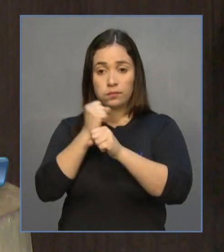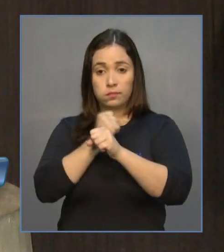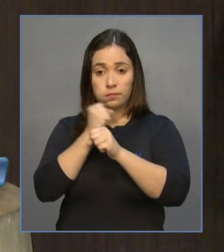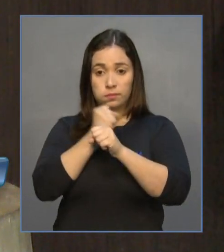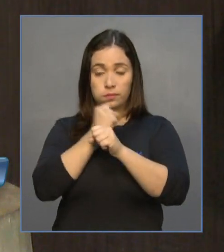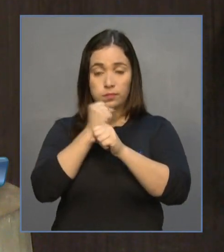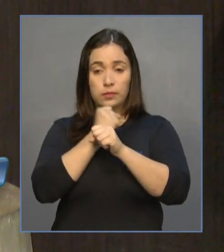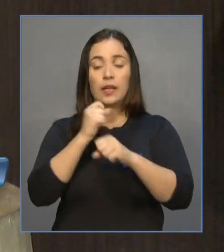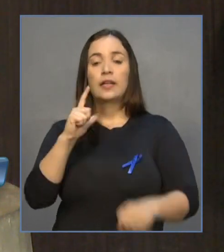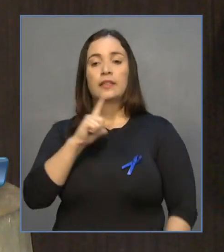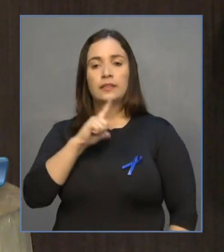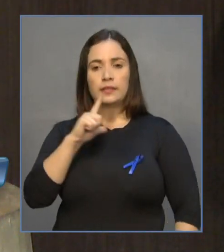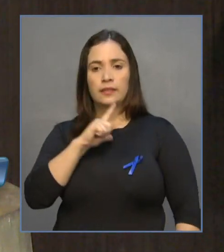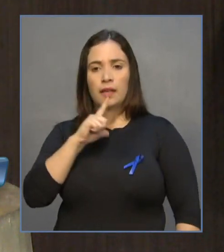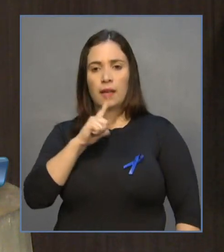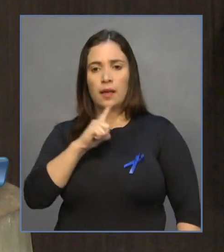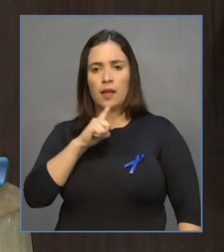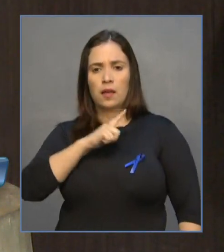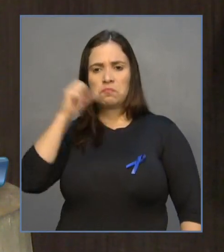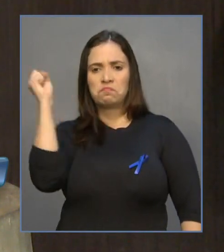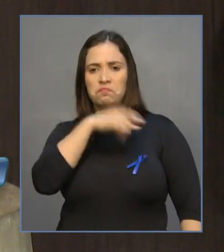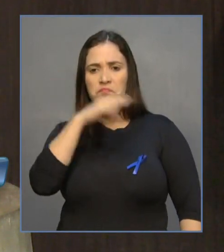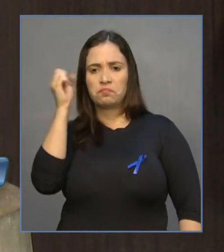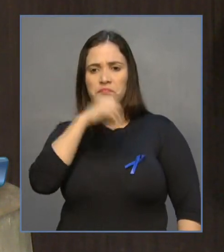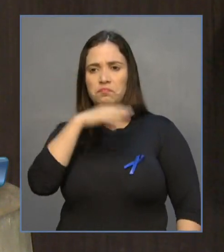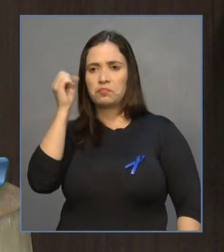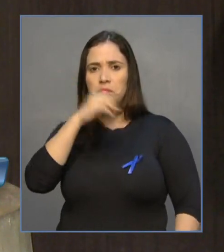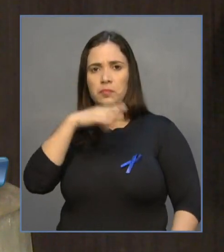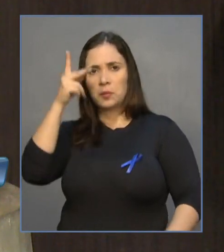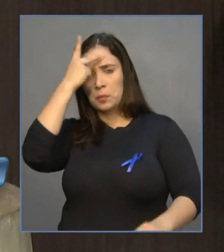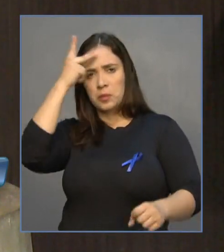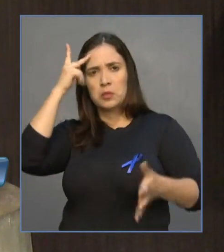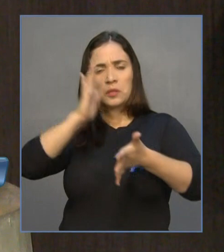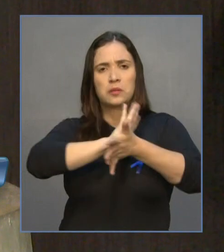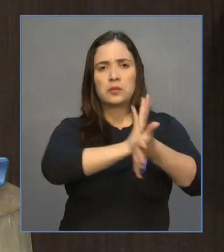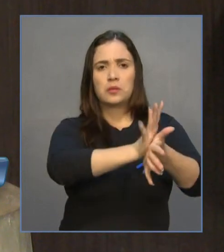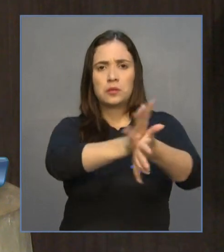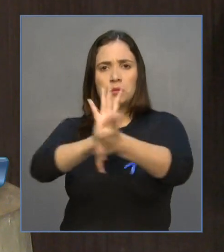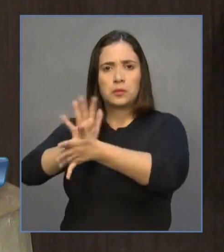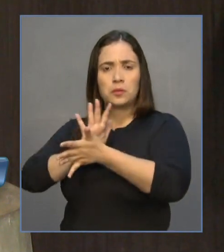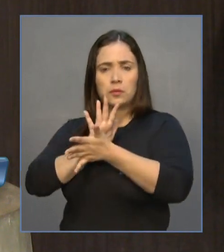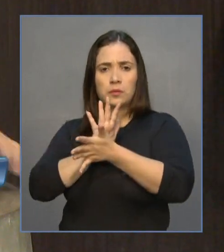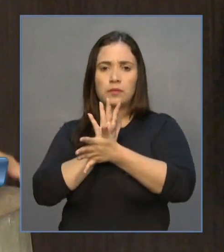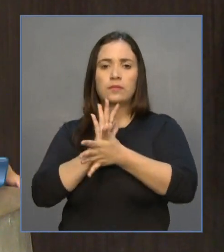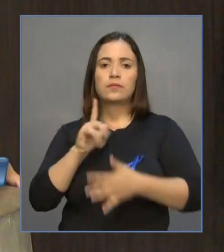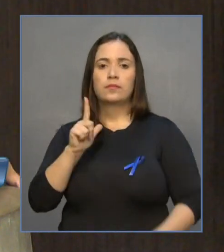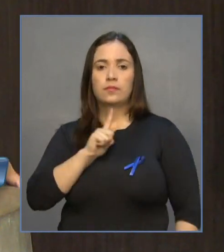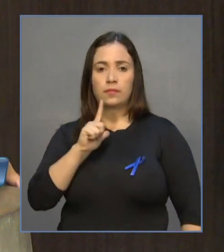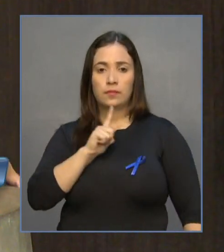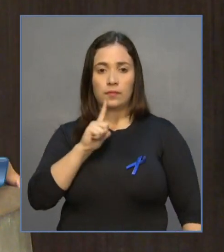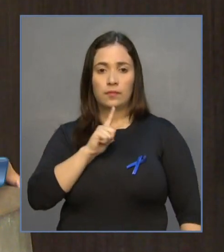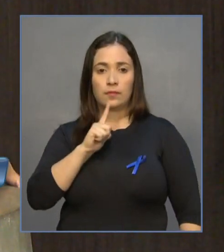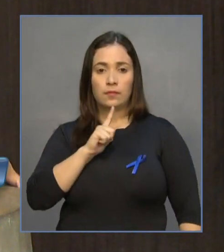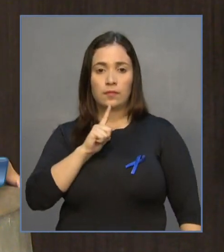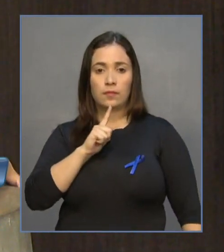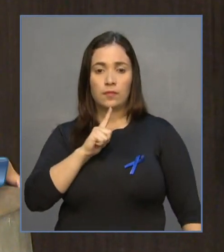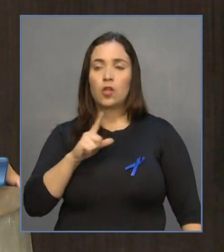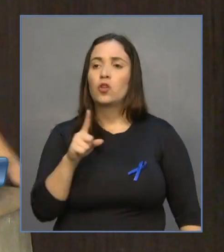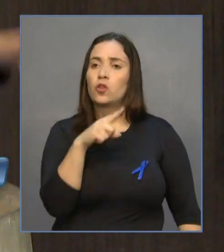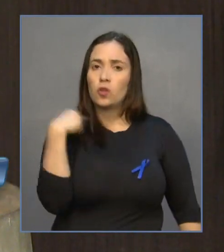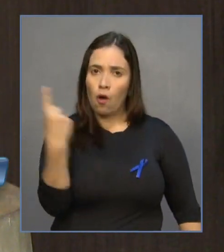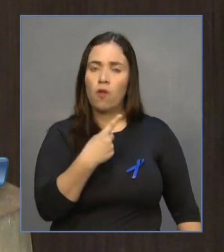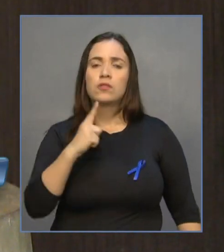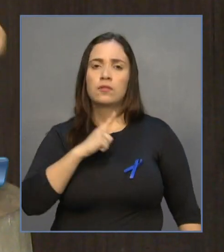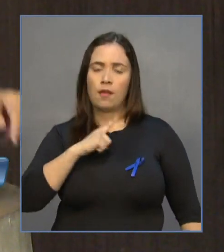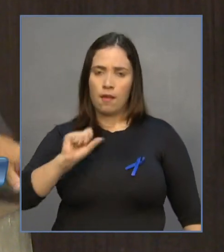estão sendo tratadas como criminosas porque são contra este desatino. Quem de nós não se